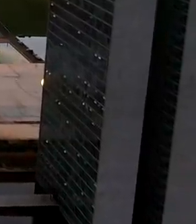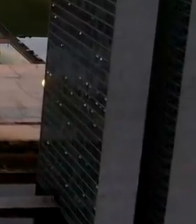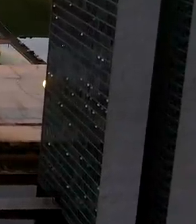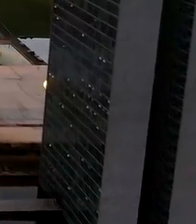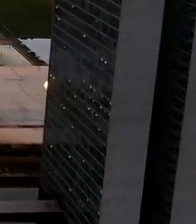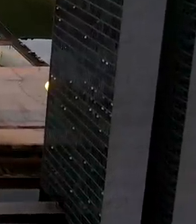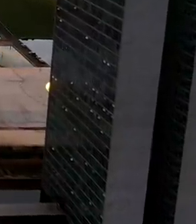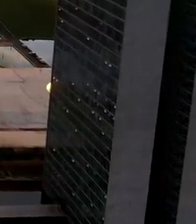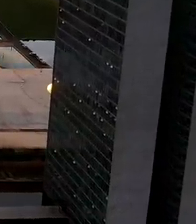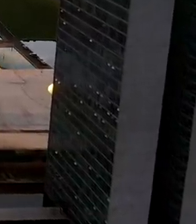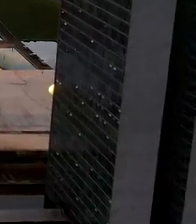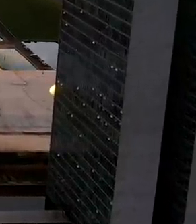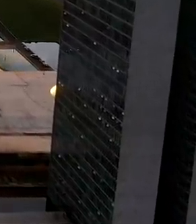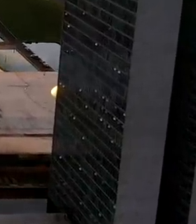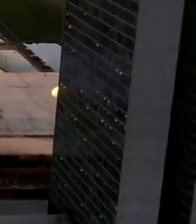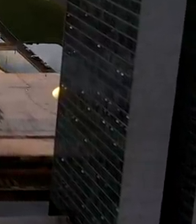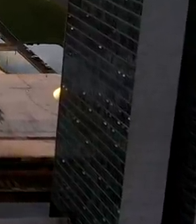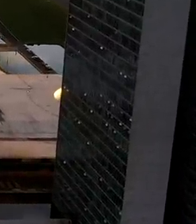te amo